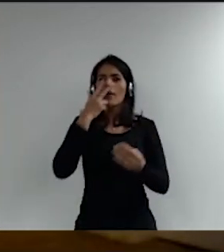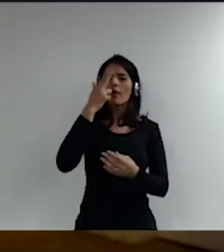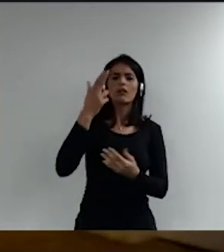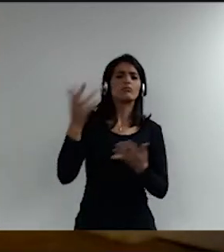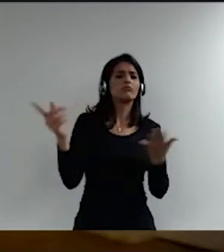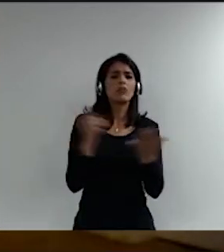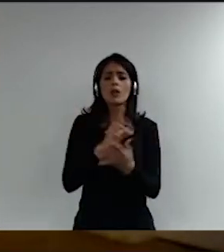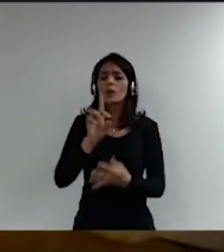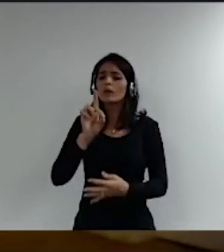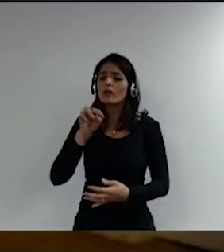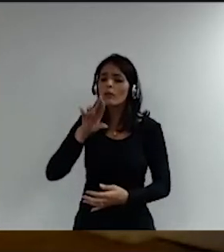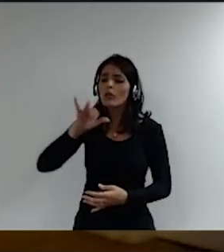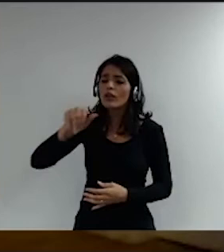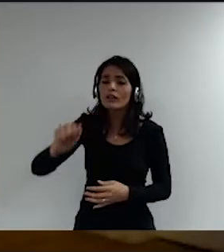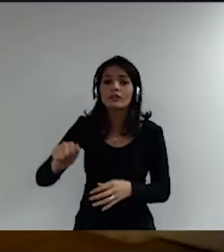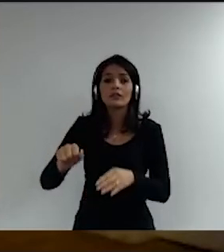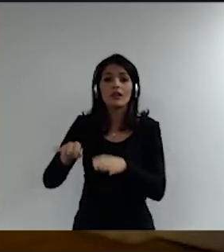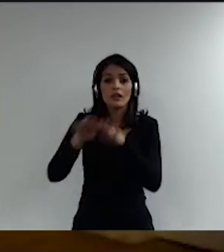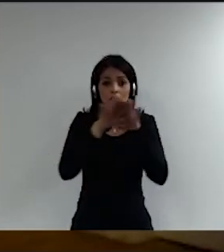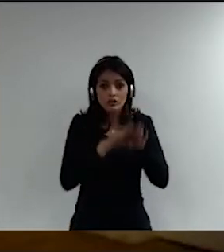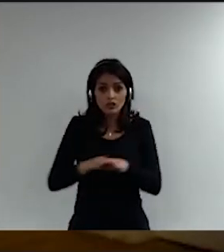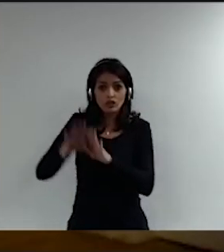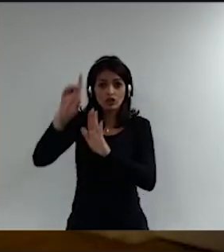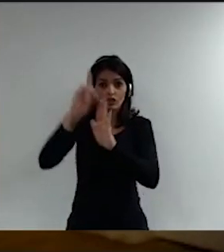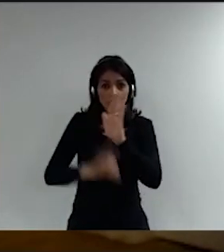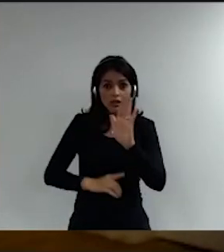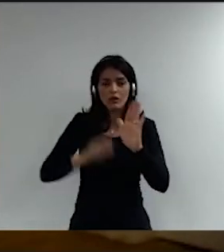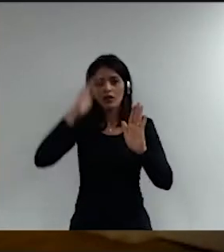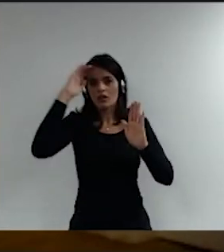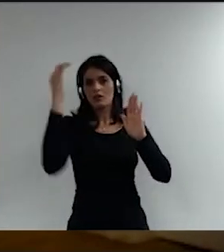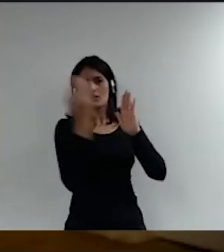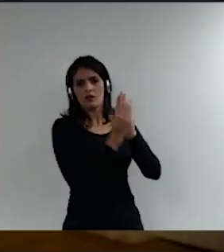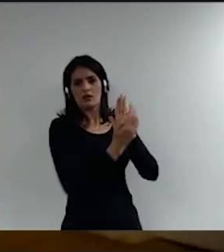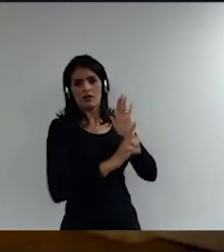Democracia requer observância das leis, da ordem.